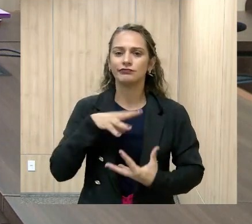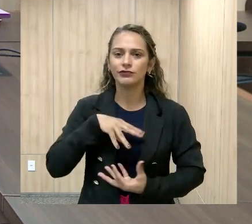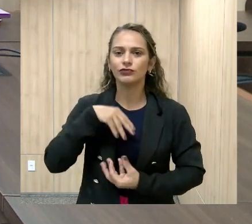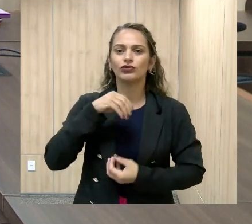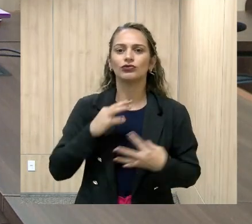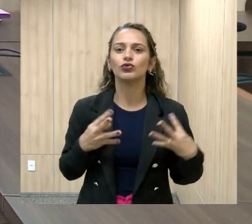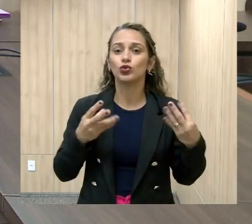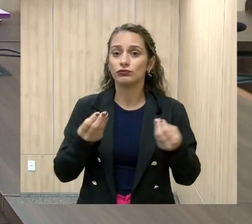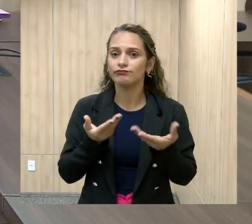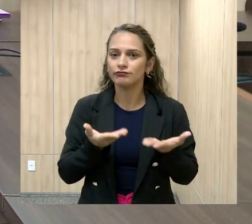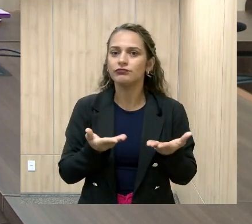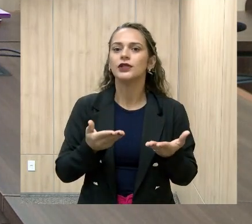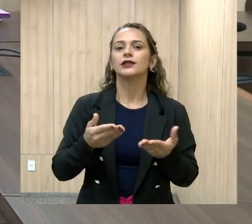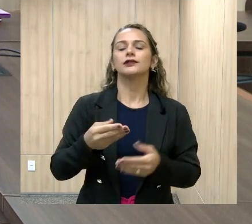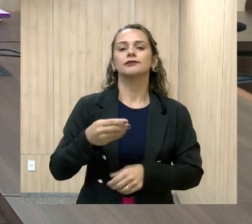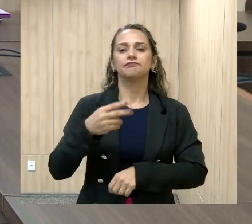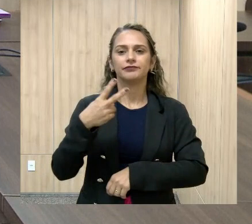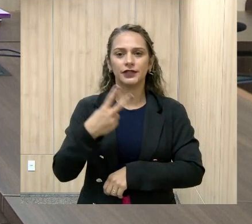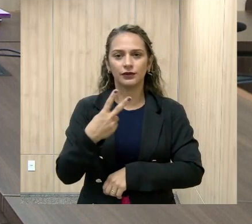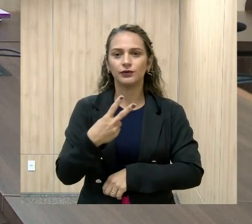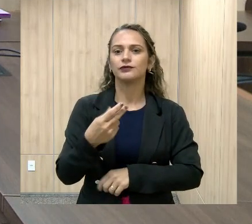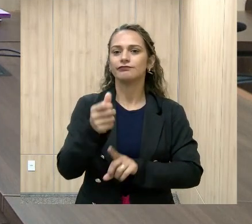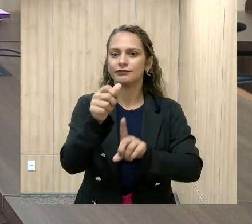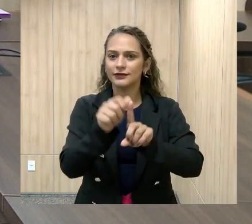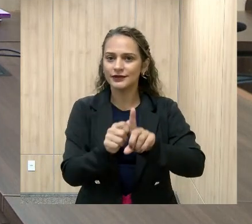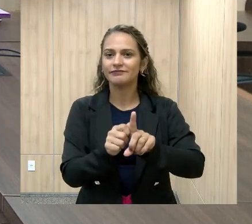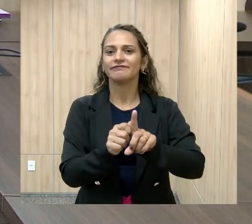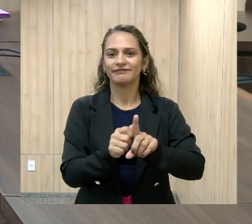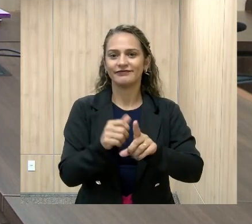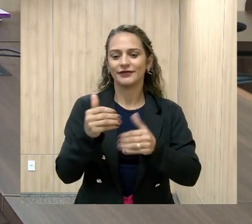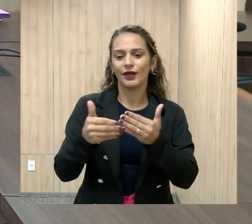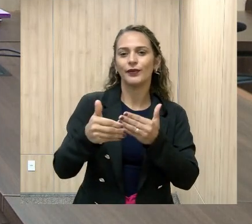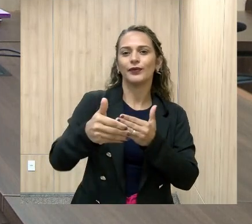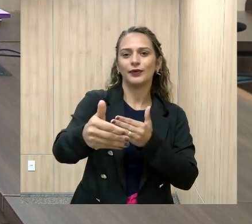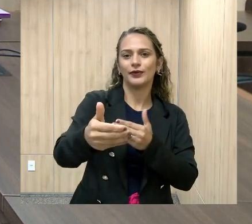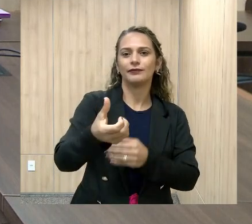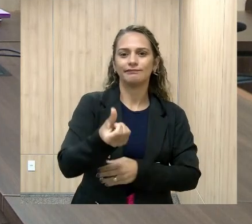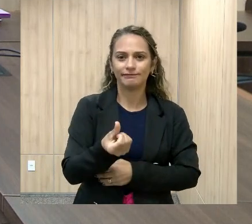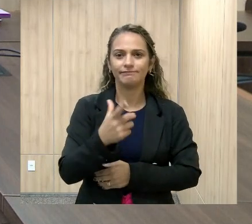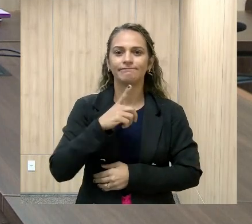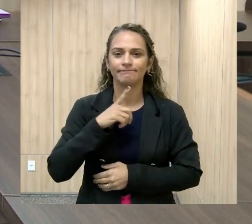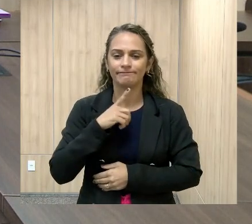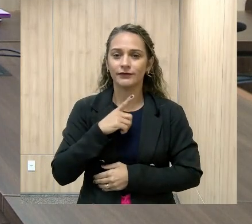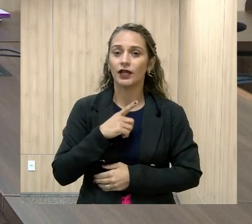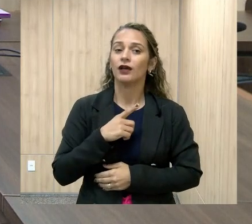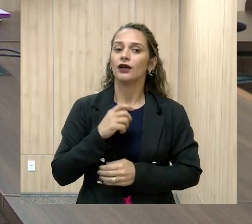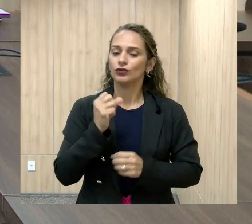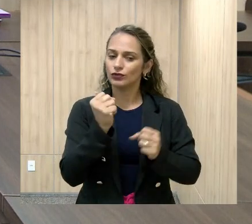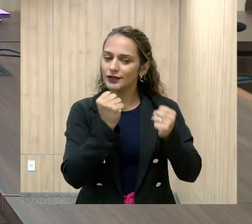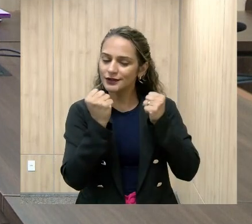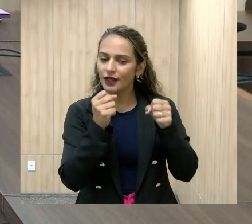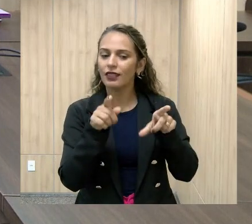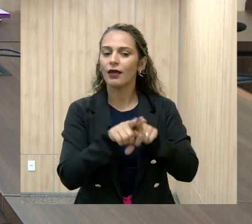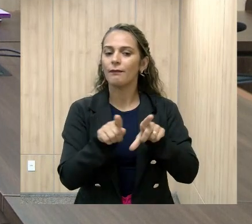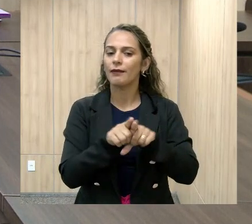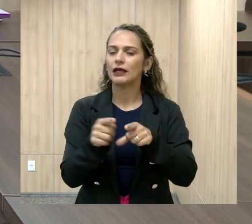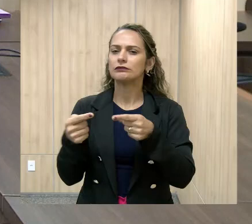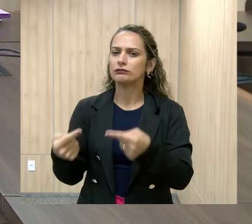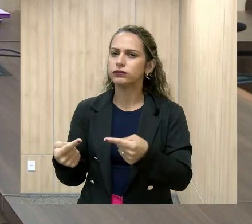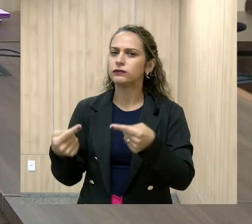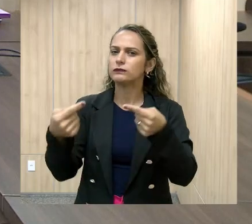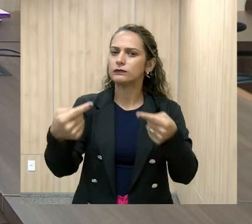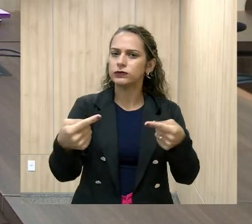Adolescente nesse segundo semestre e primeiro desejar sucesso né os desafios estão a porta